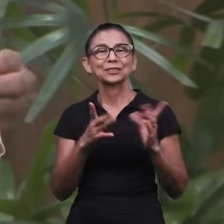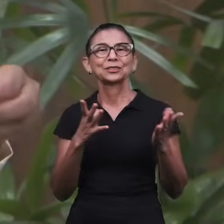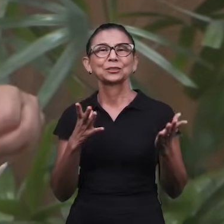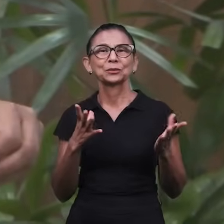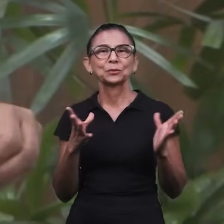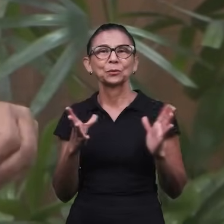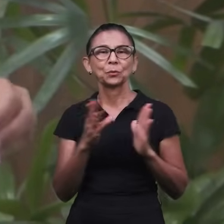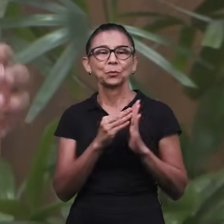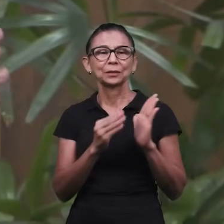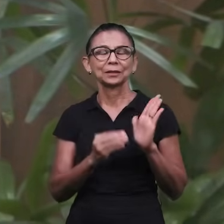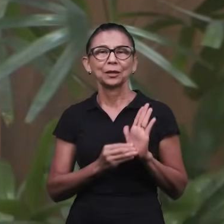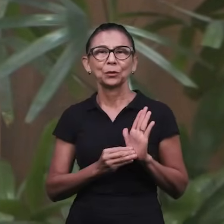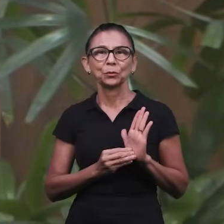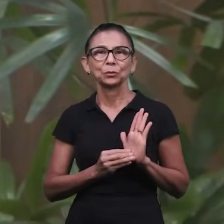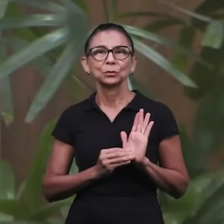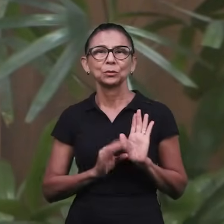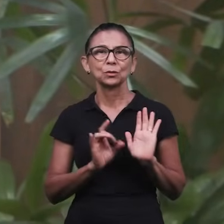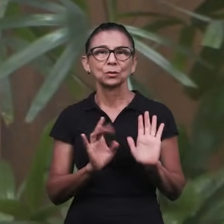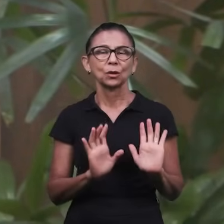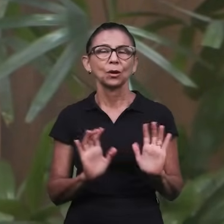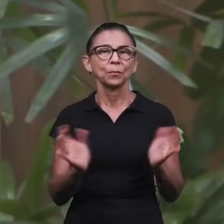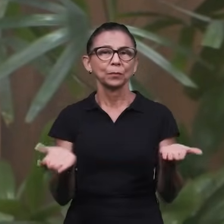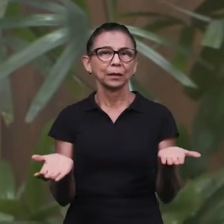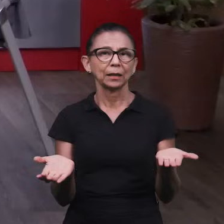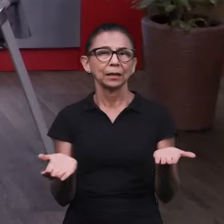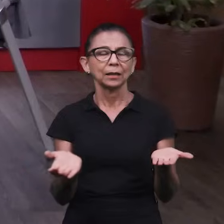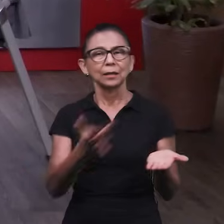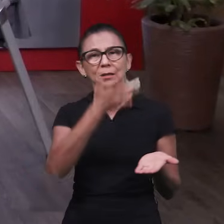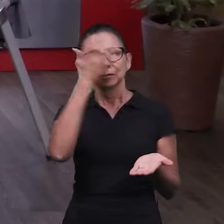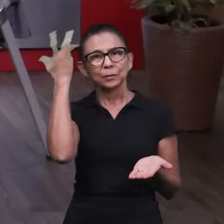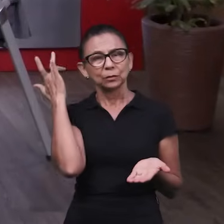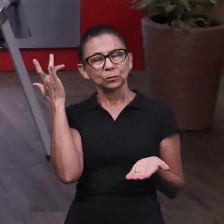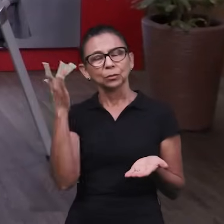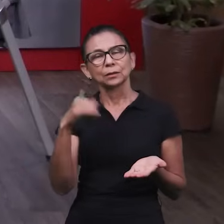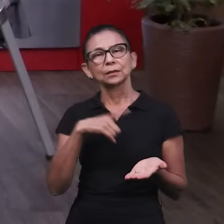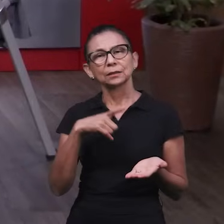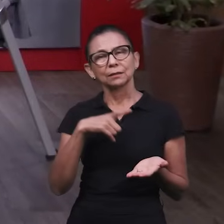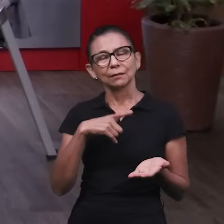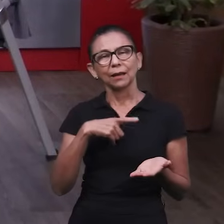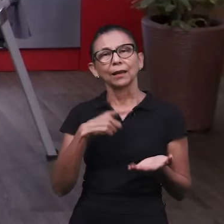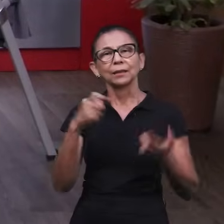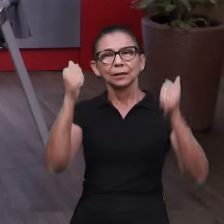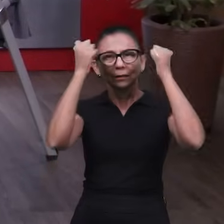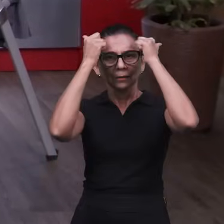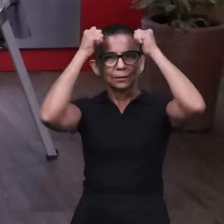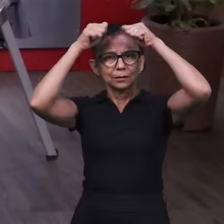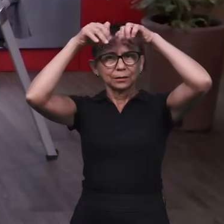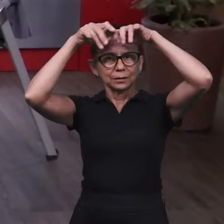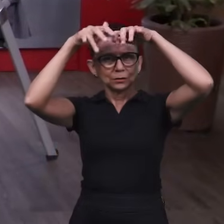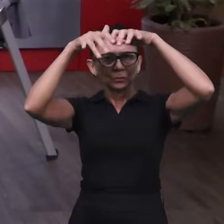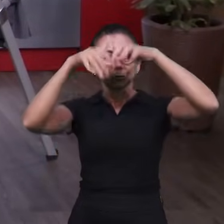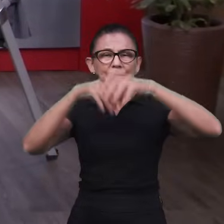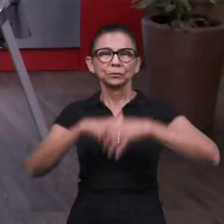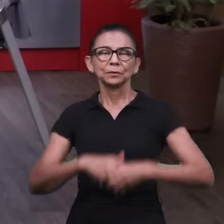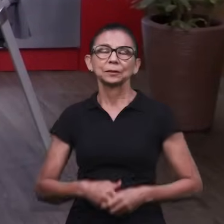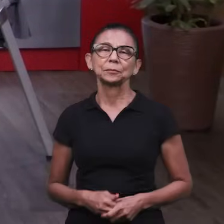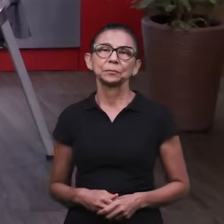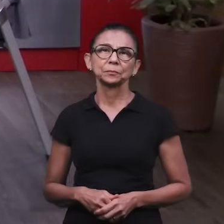conteúdo adaptado a quem sofre com esse transtorno. As escolas hoje têm que ter esse profissional,